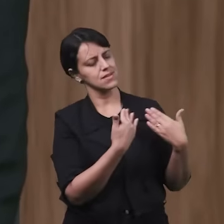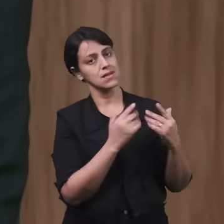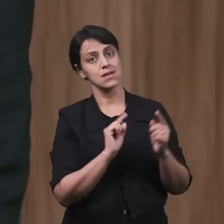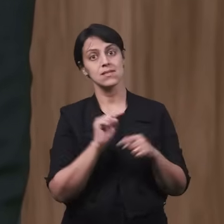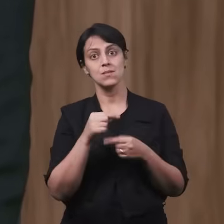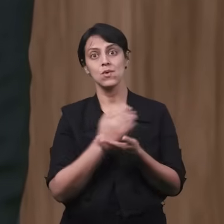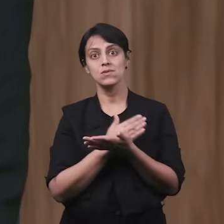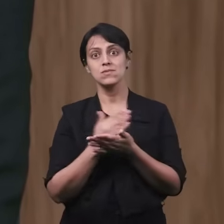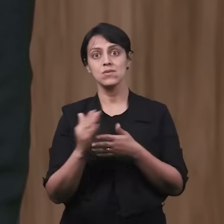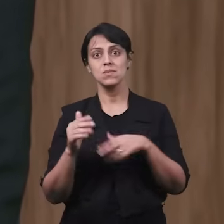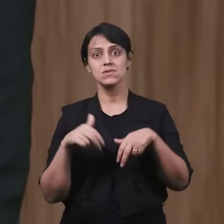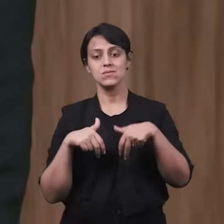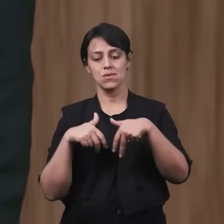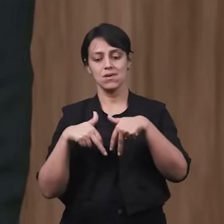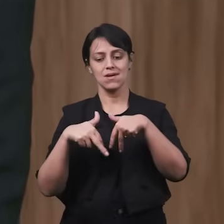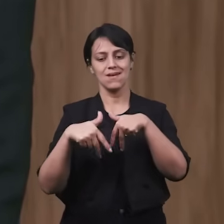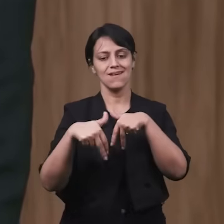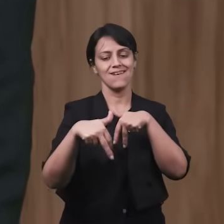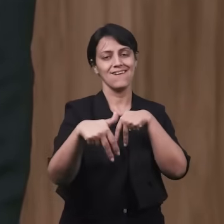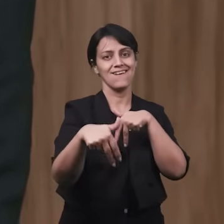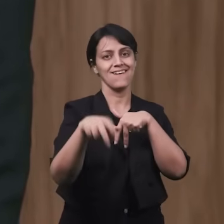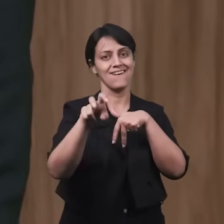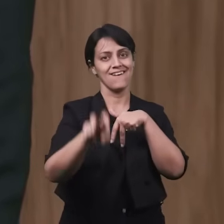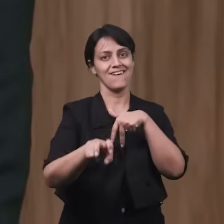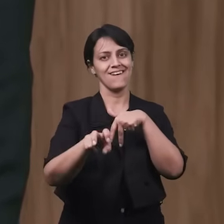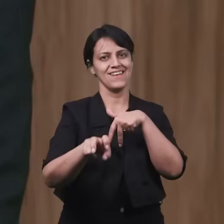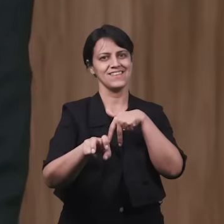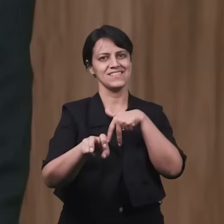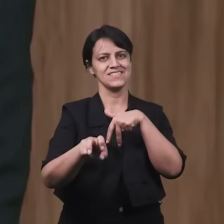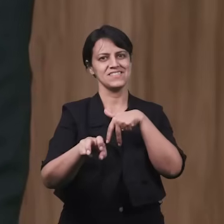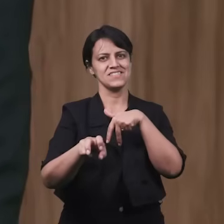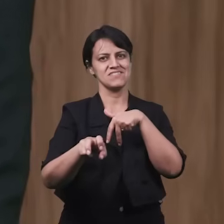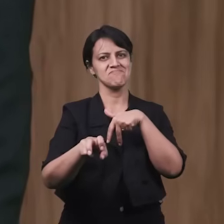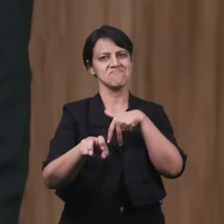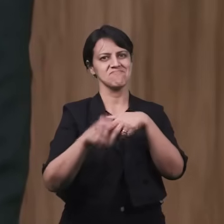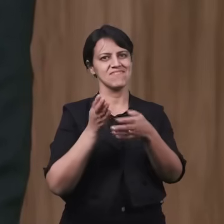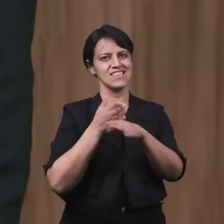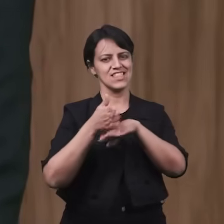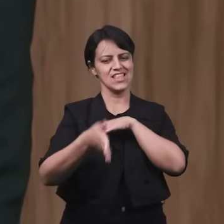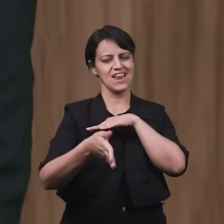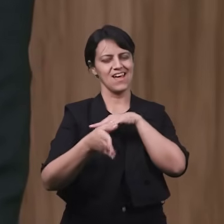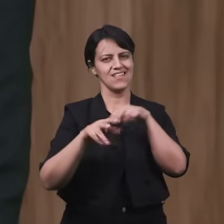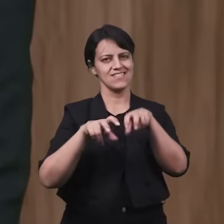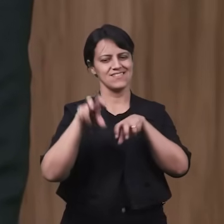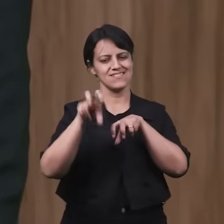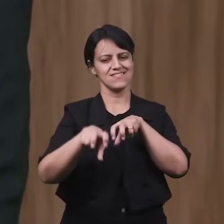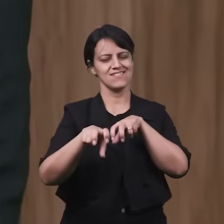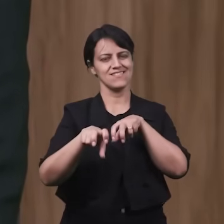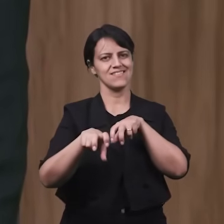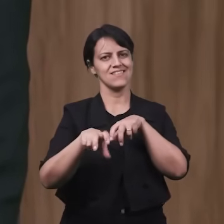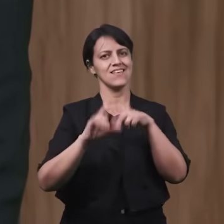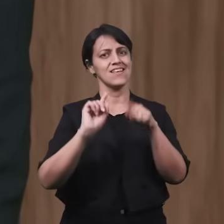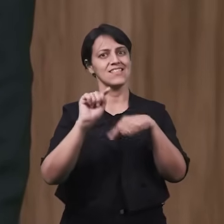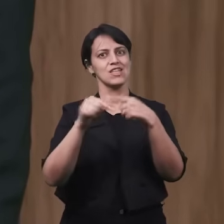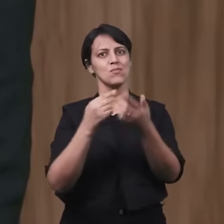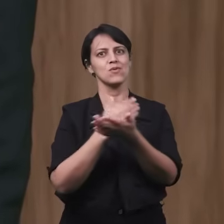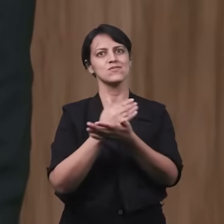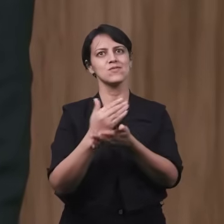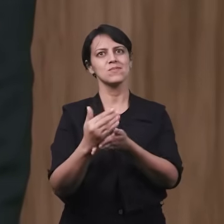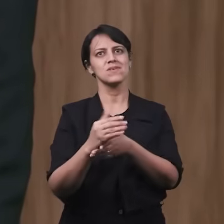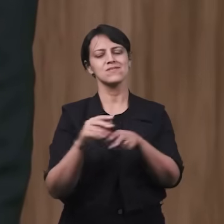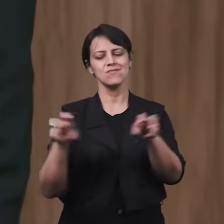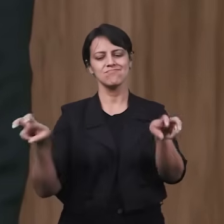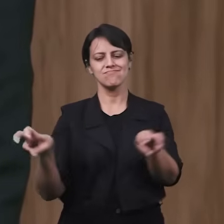conversando com o diácono. Depois, mais um pouquinho, ele já estava sentando no primeiro banco lá na entrada. Por aí a pouco ele já